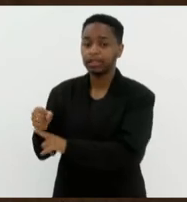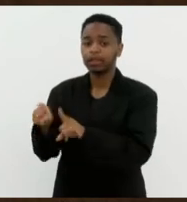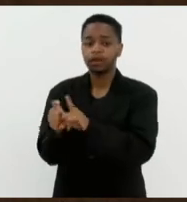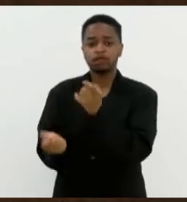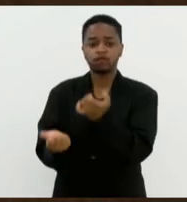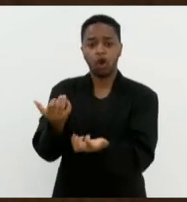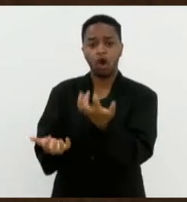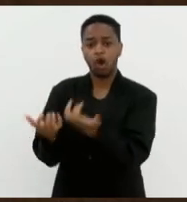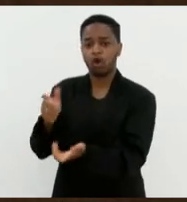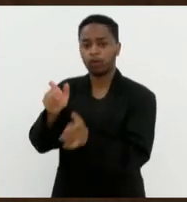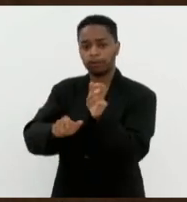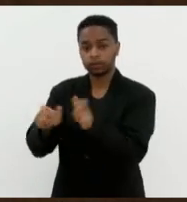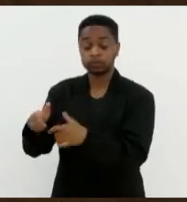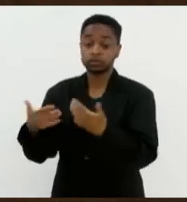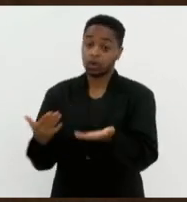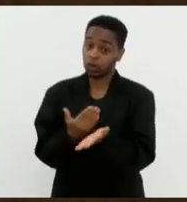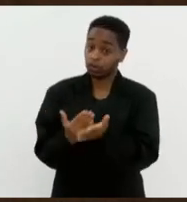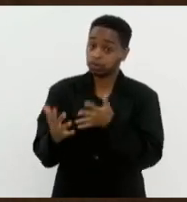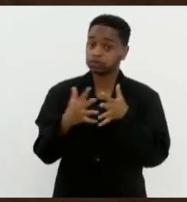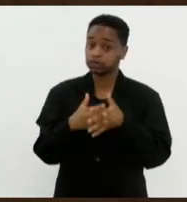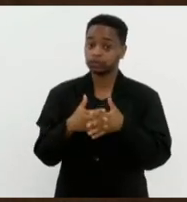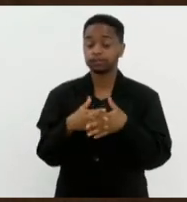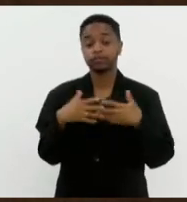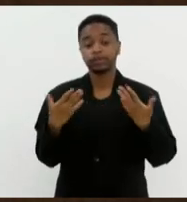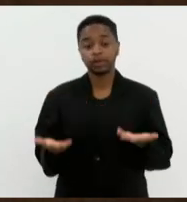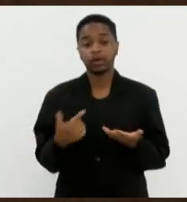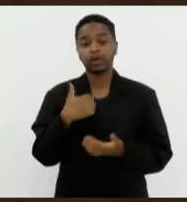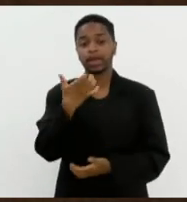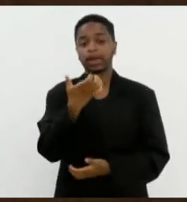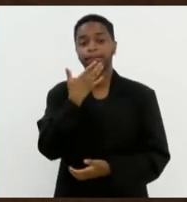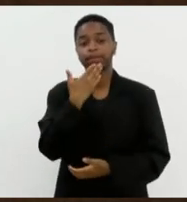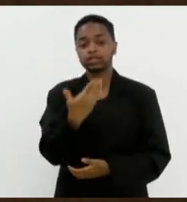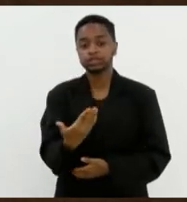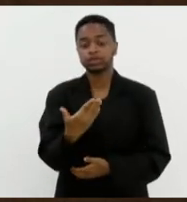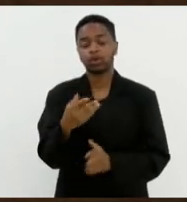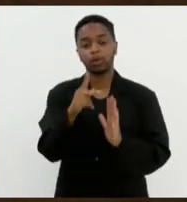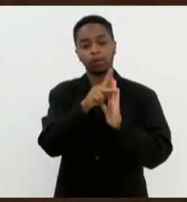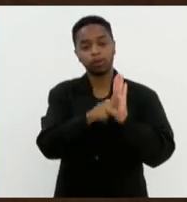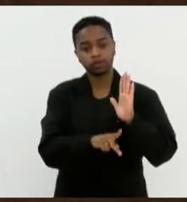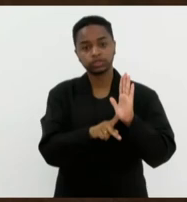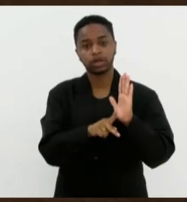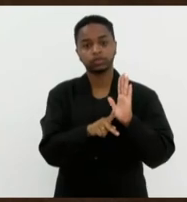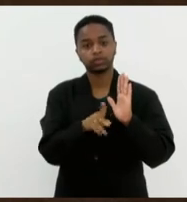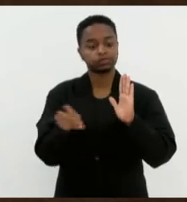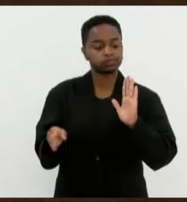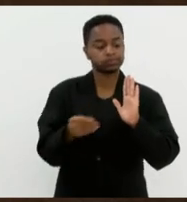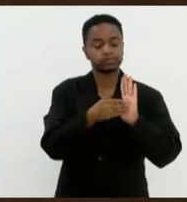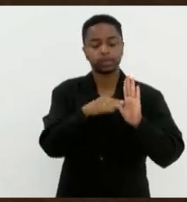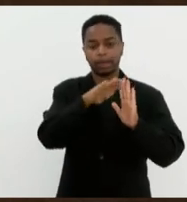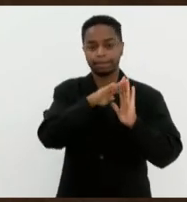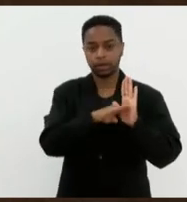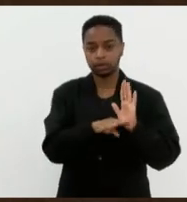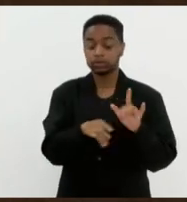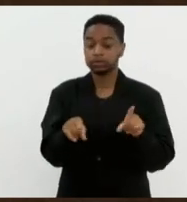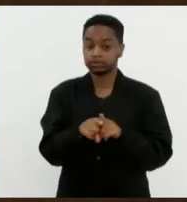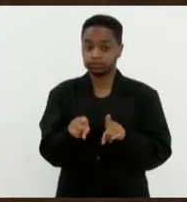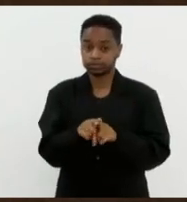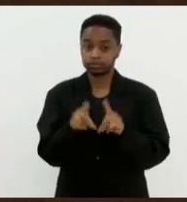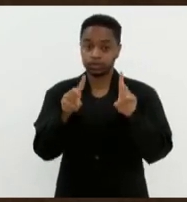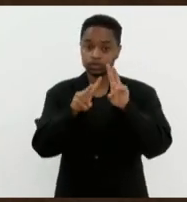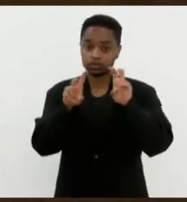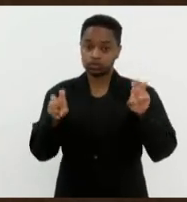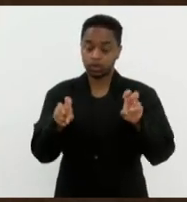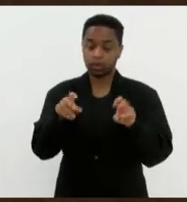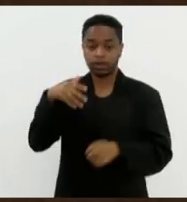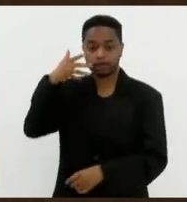começou toda essa confusão. Portanto, eu gostaria de pedir para que esse projeto venha a essa pauta. E com relação à fala